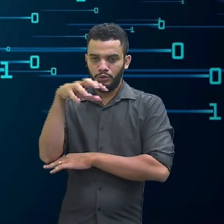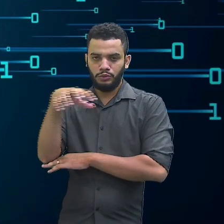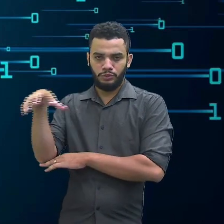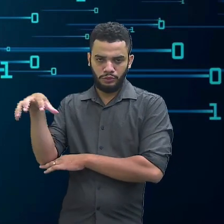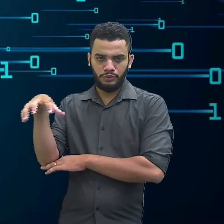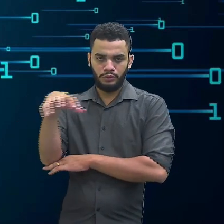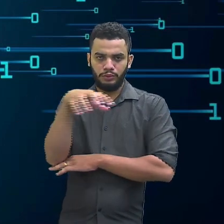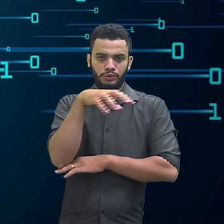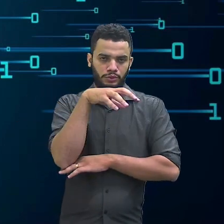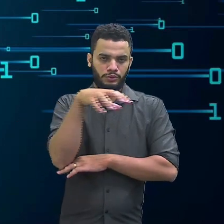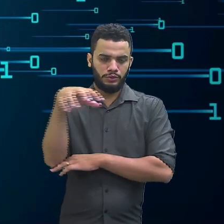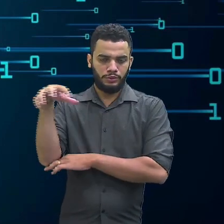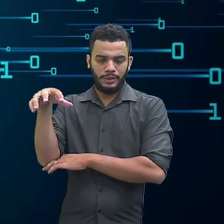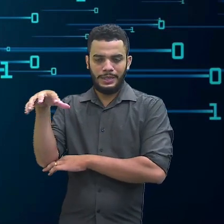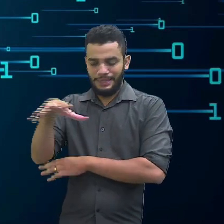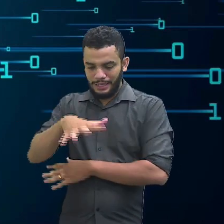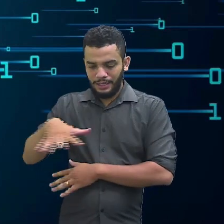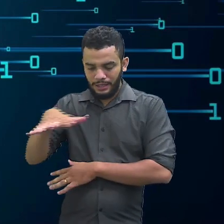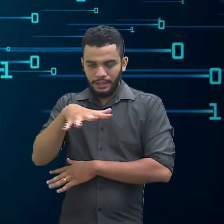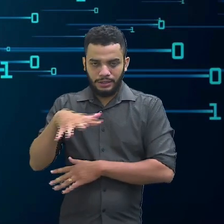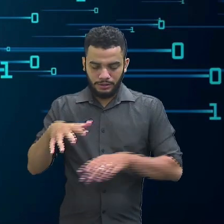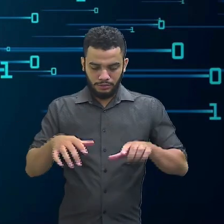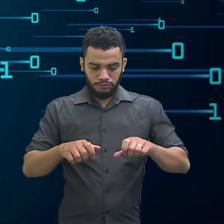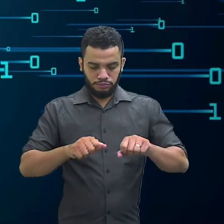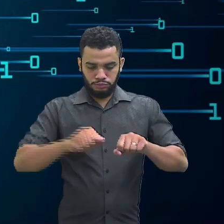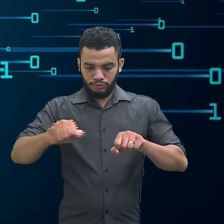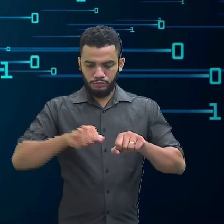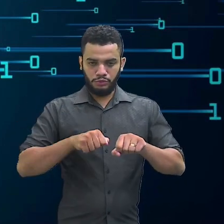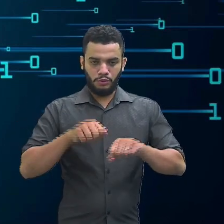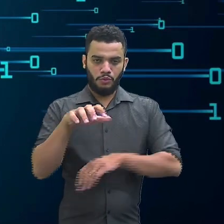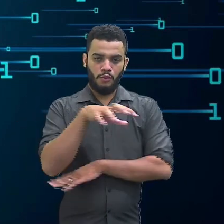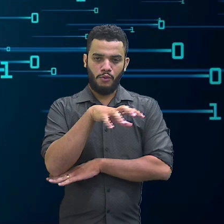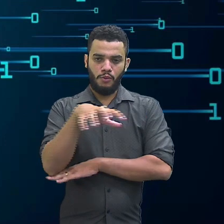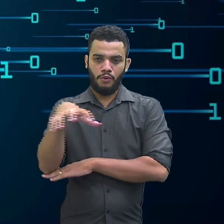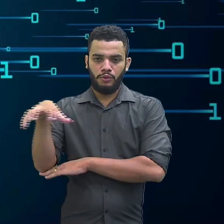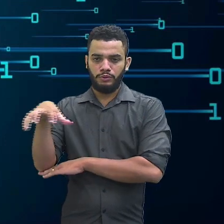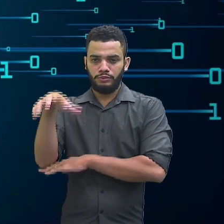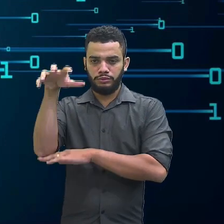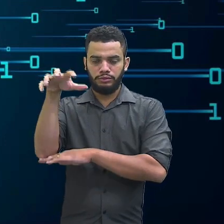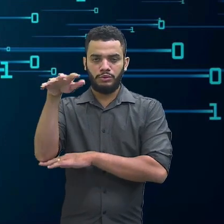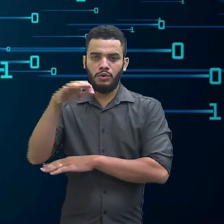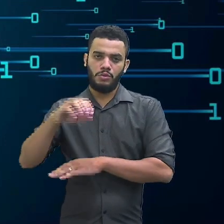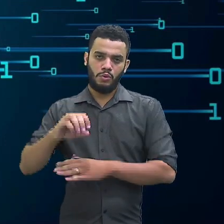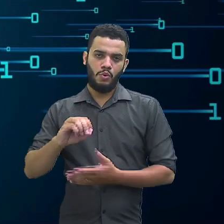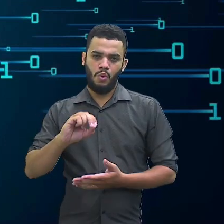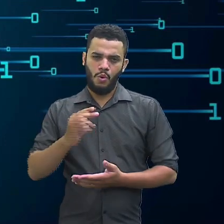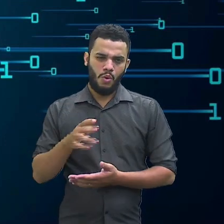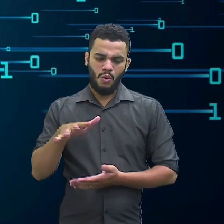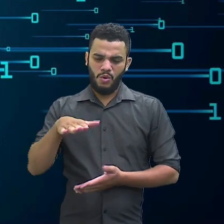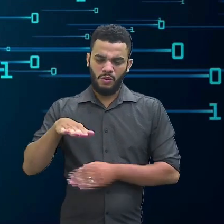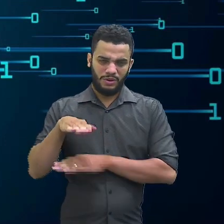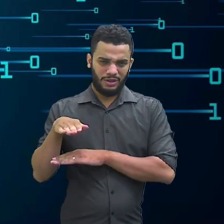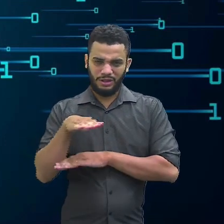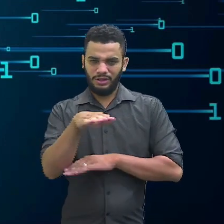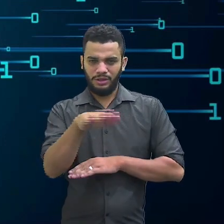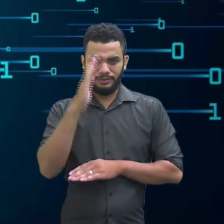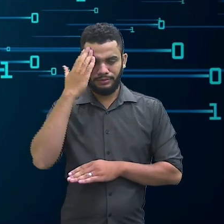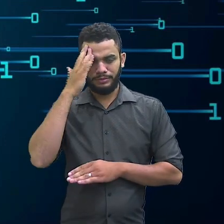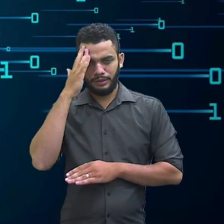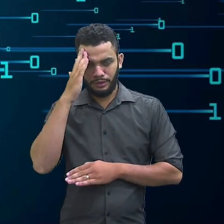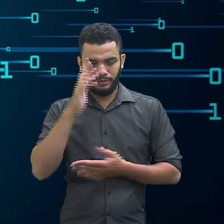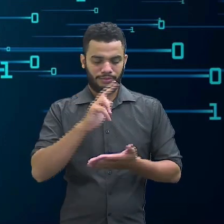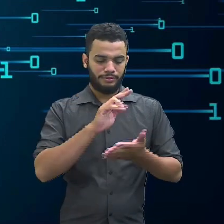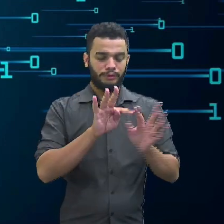também está ligada à robótica, ao Multilang, aprendizagem de máquina, ao reconhecimento de voz e de visão, entre